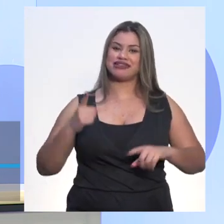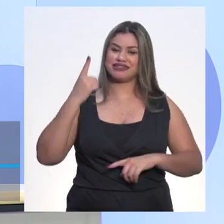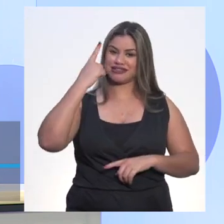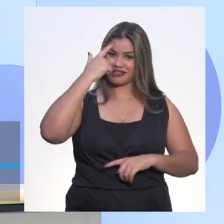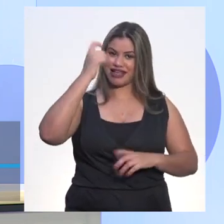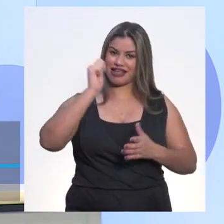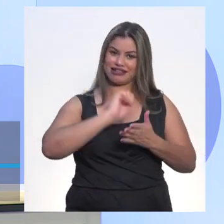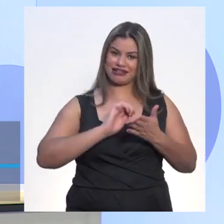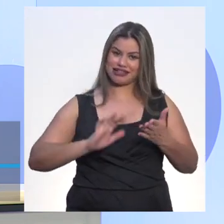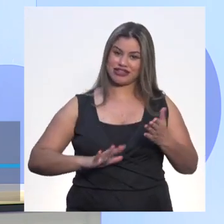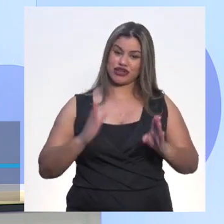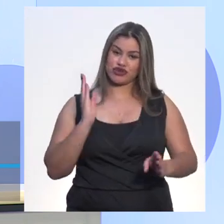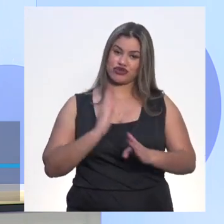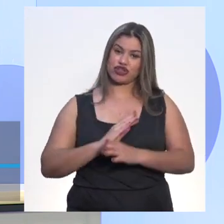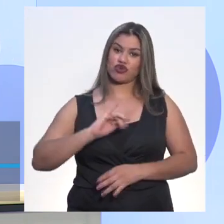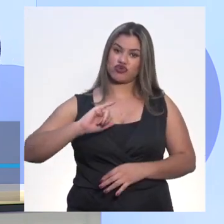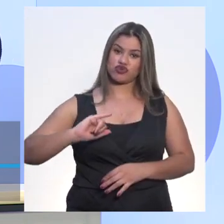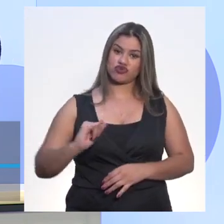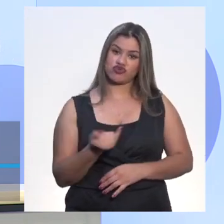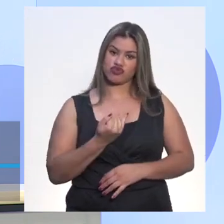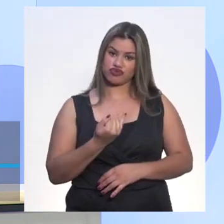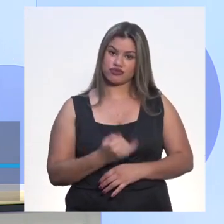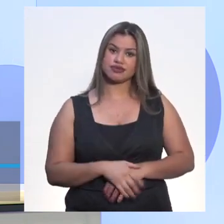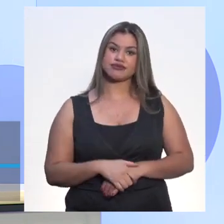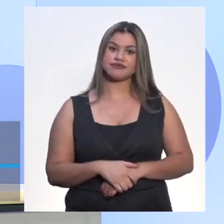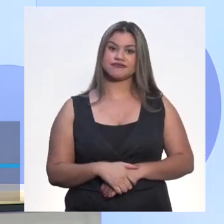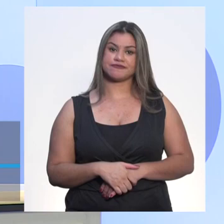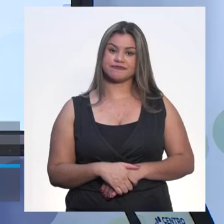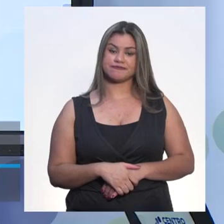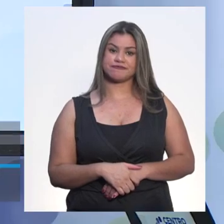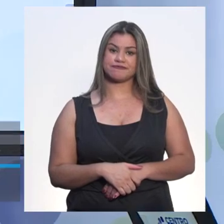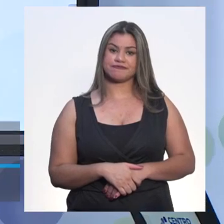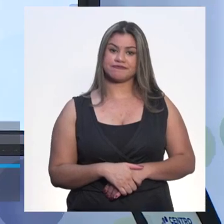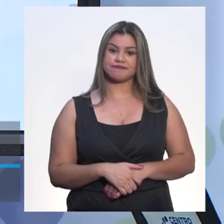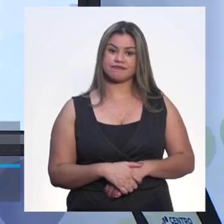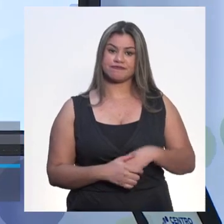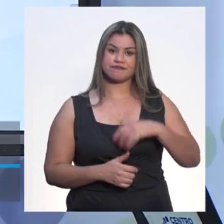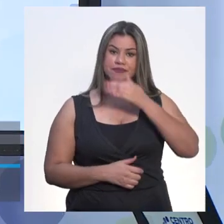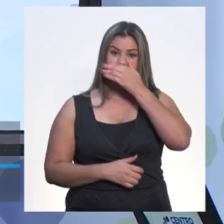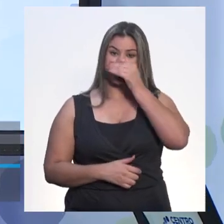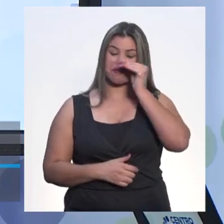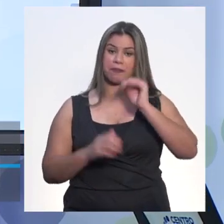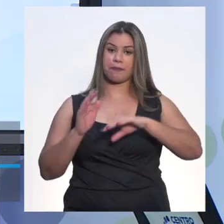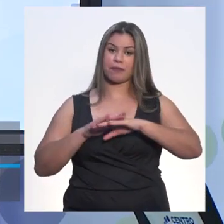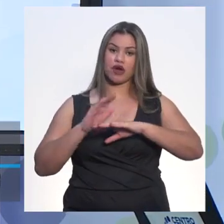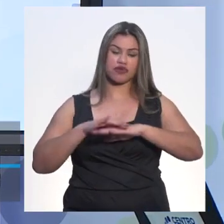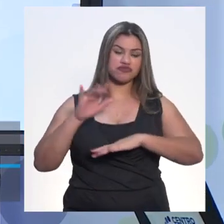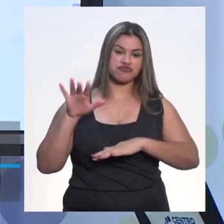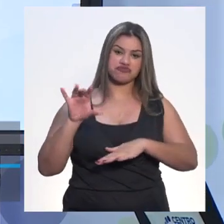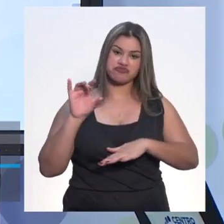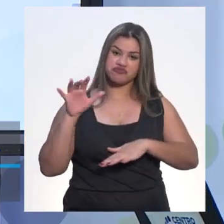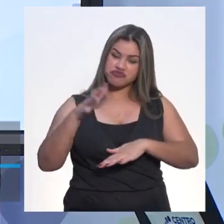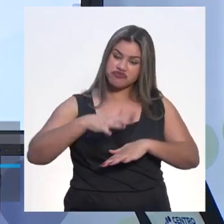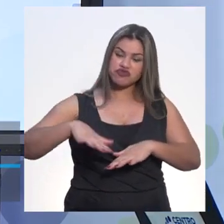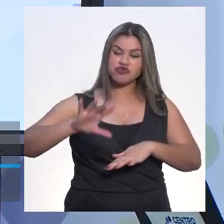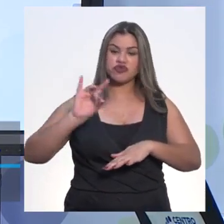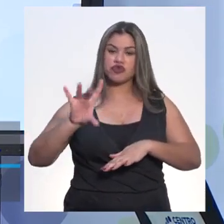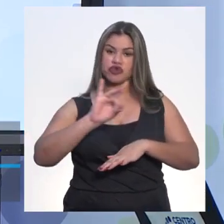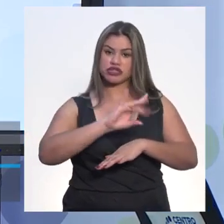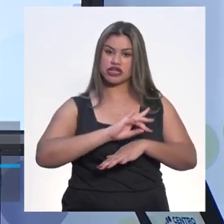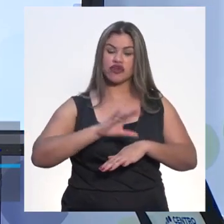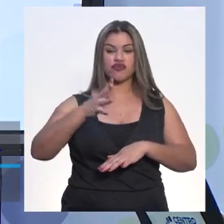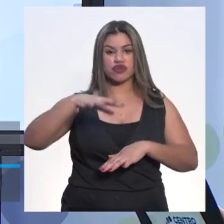é encontrar os juros, né, no caso. Exatamente. Então, da forma de vocês, usando o raciocínio de vocês,